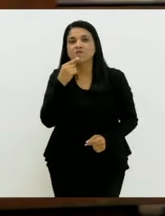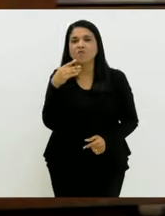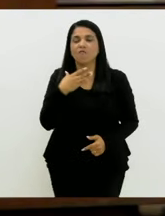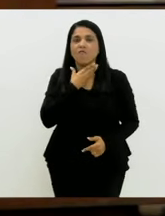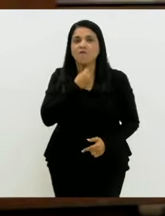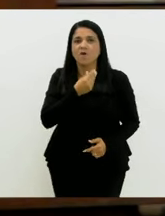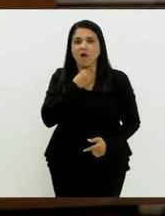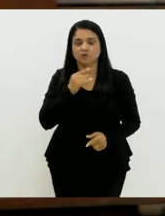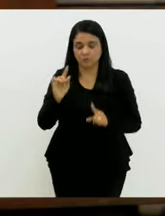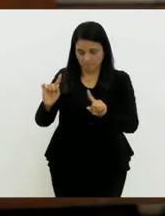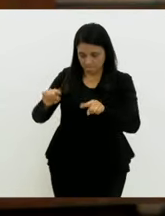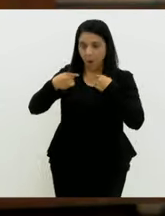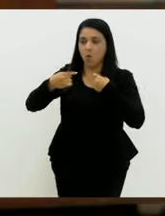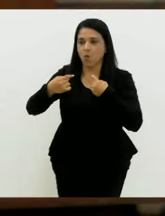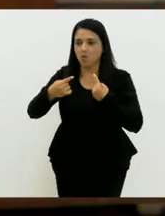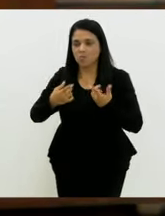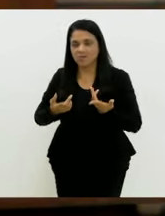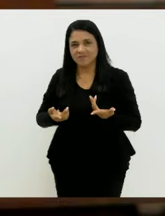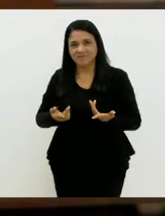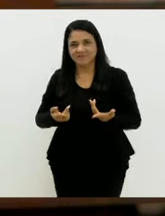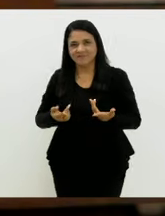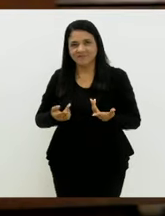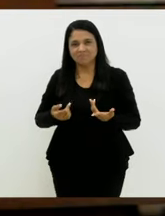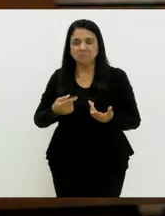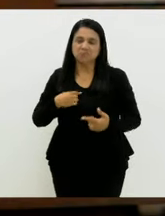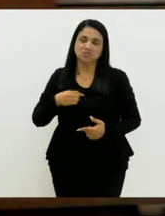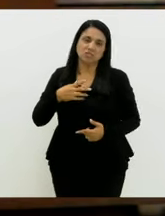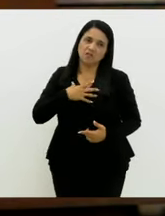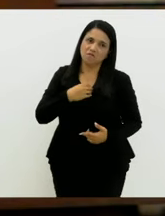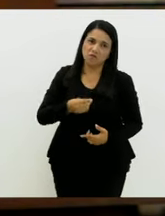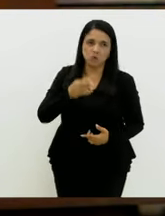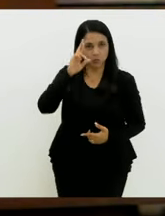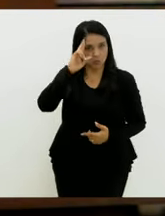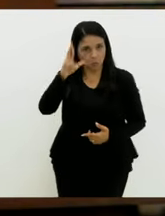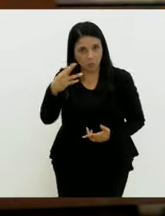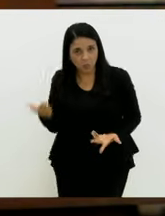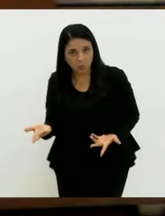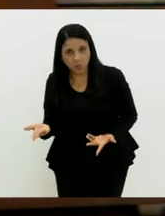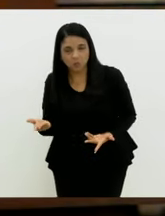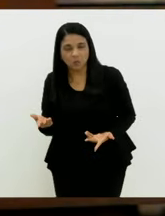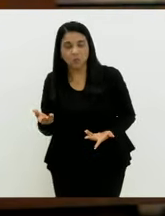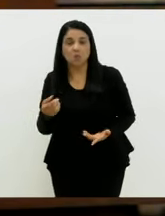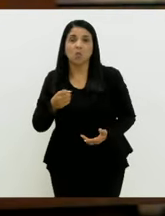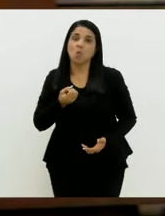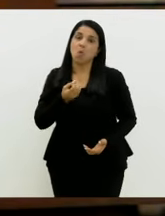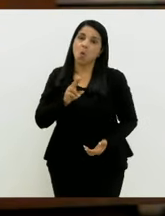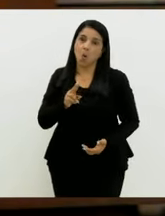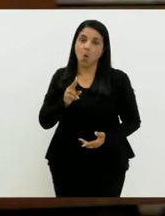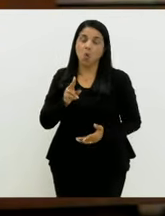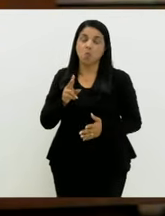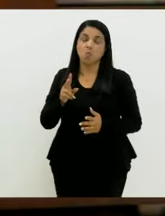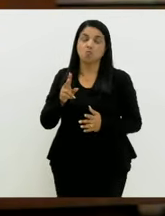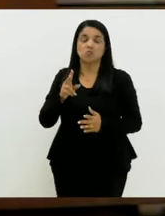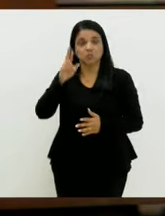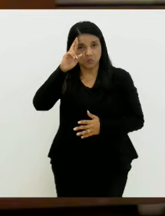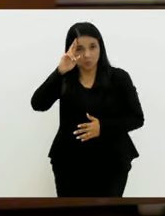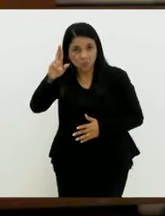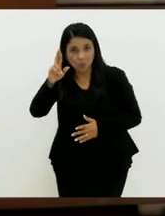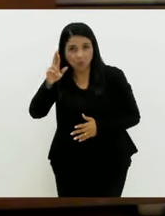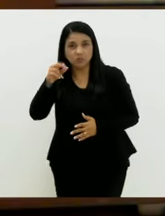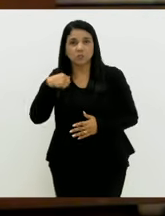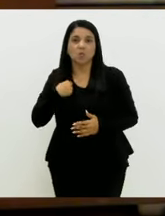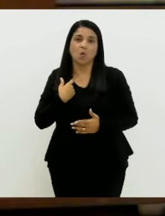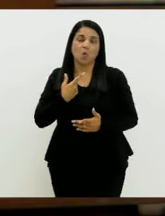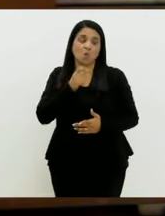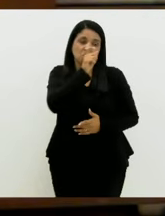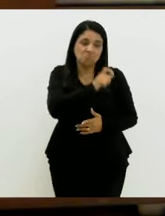atacar. Eu não sei se é o filho do dono, se é o próprio dono, se é gente que está recebendo um